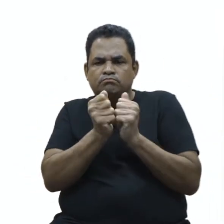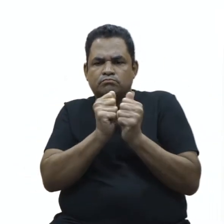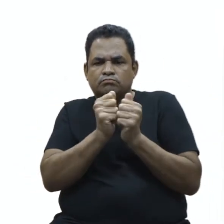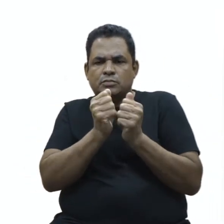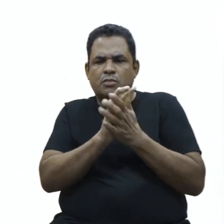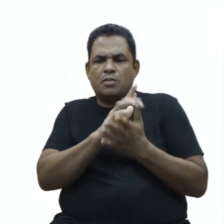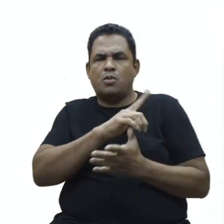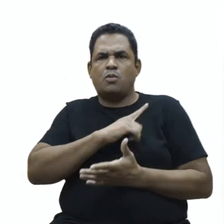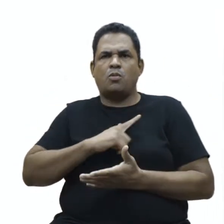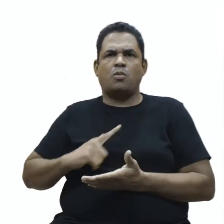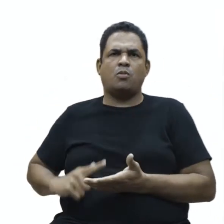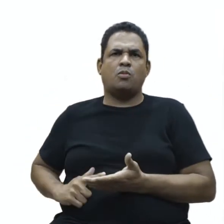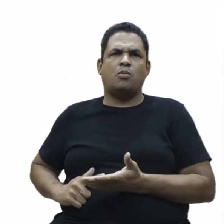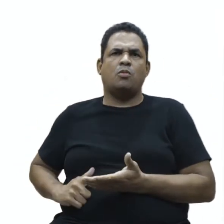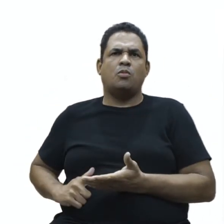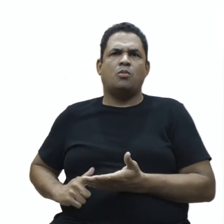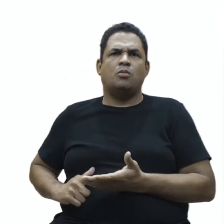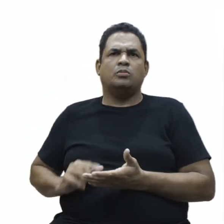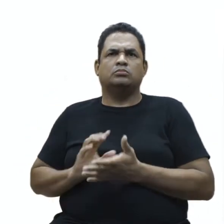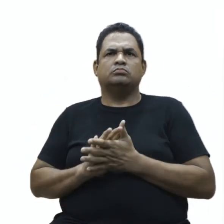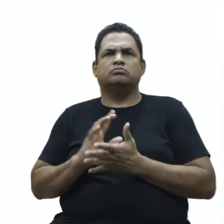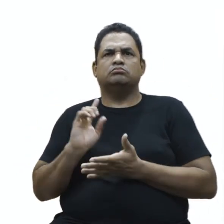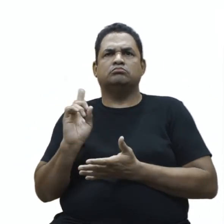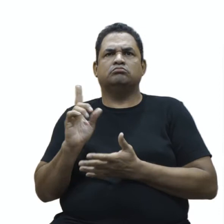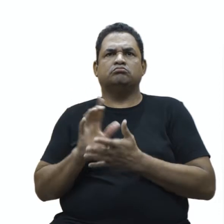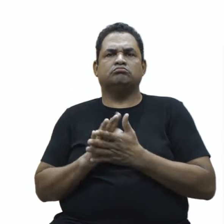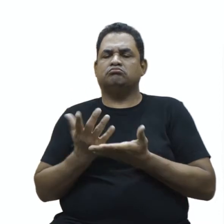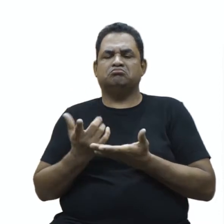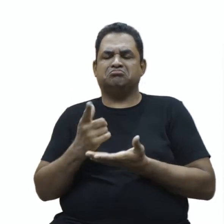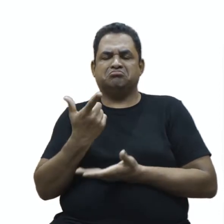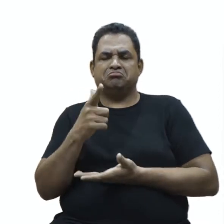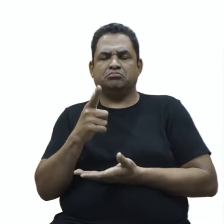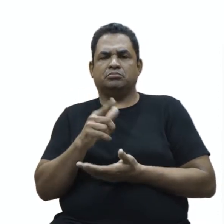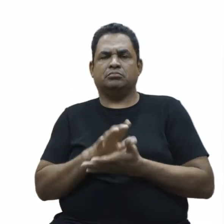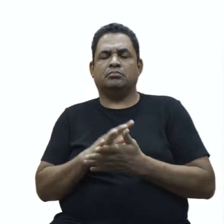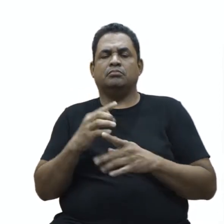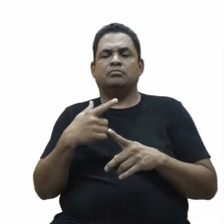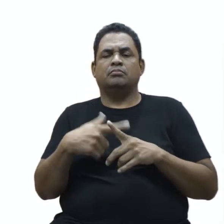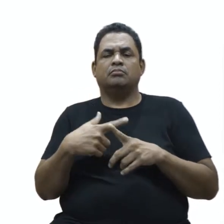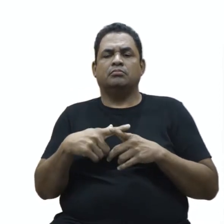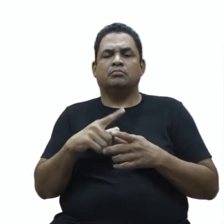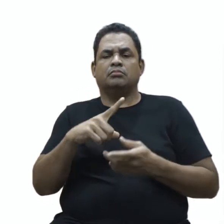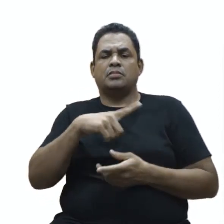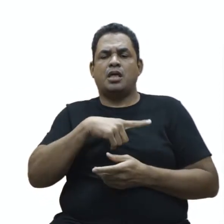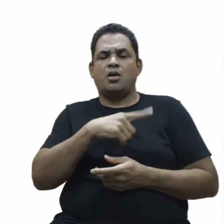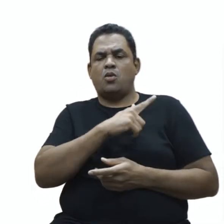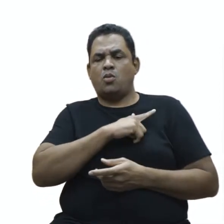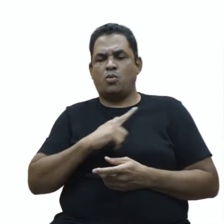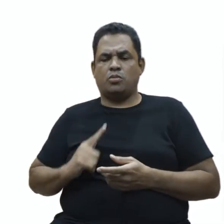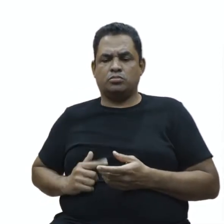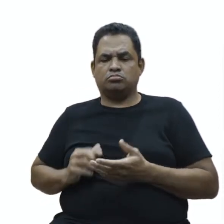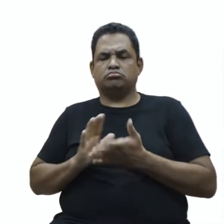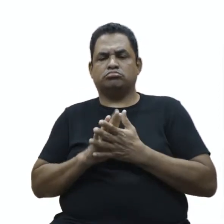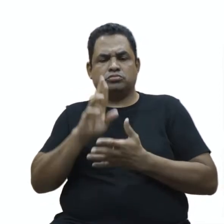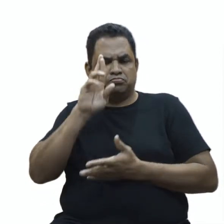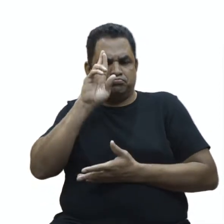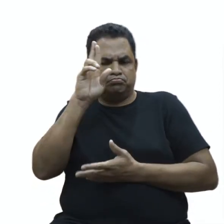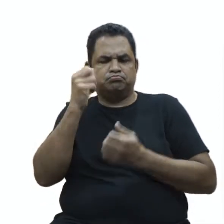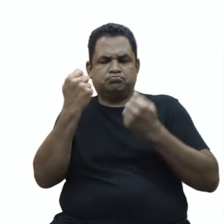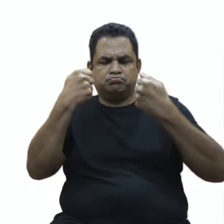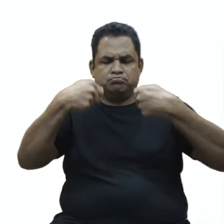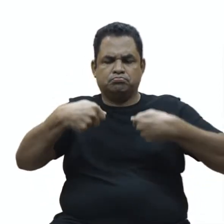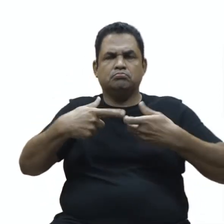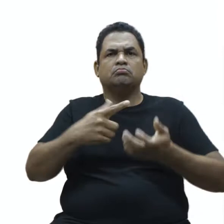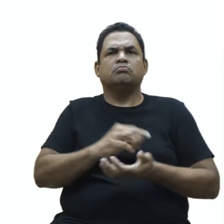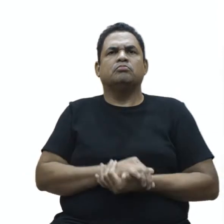O Estado em si, sozinho, ele não existe. Ele existe porque tem um governo que vai comandá-lo, ok?